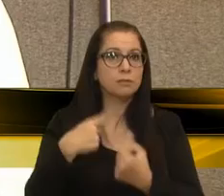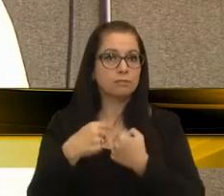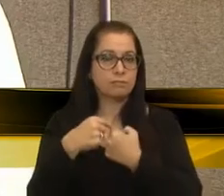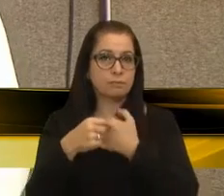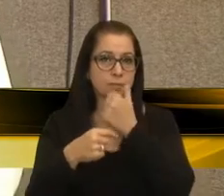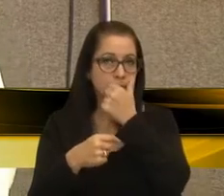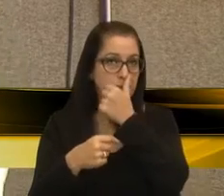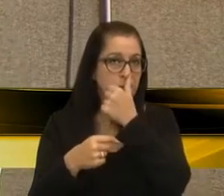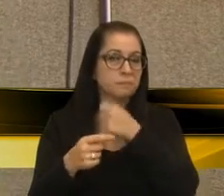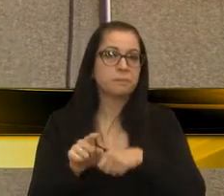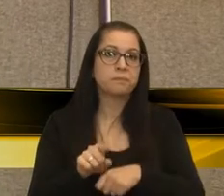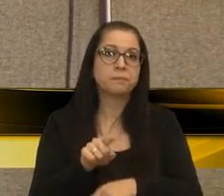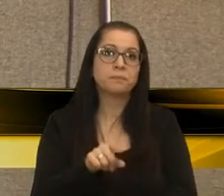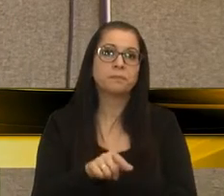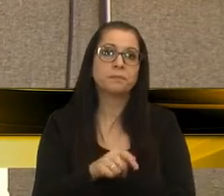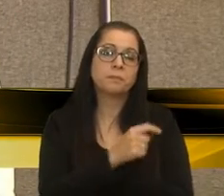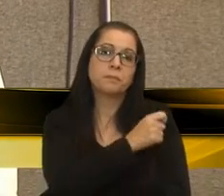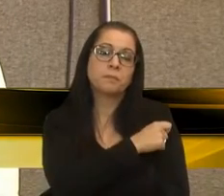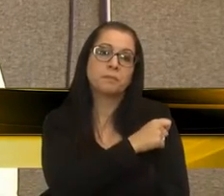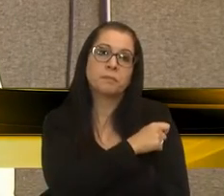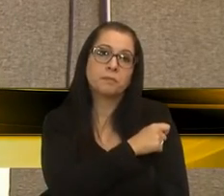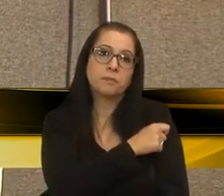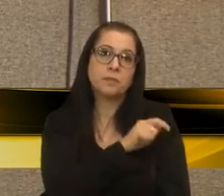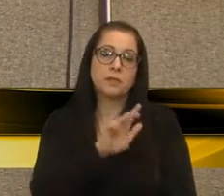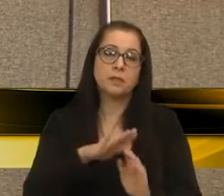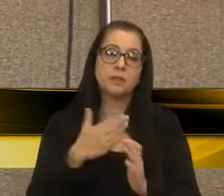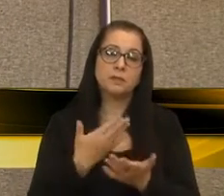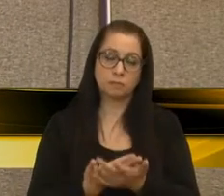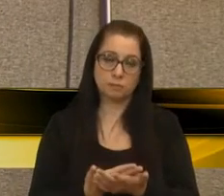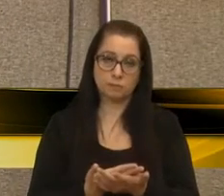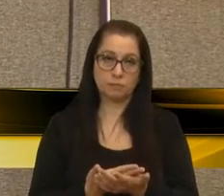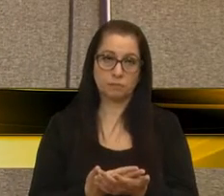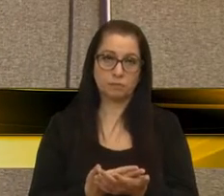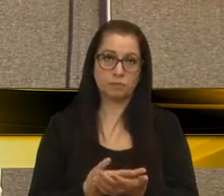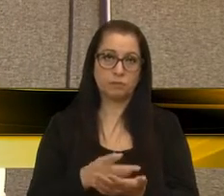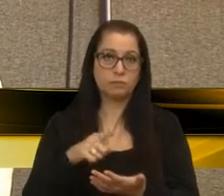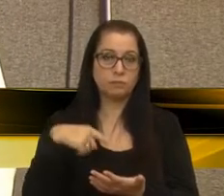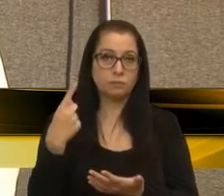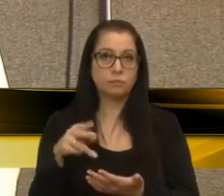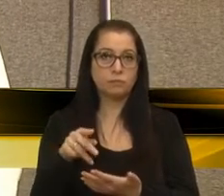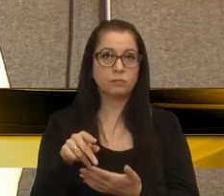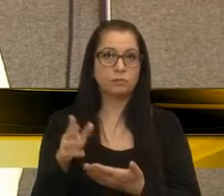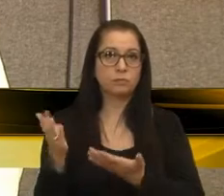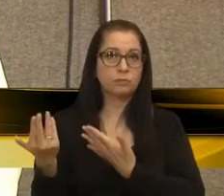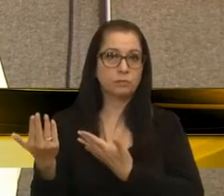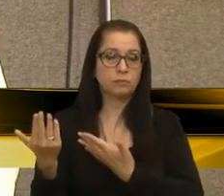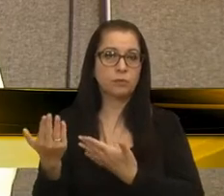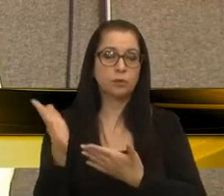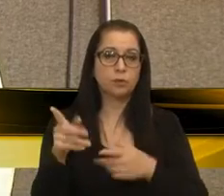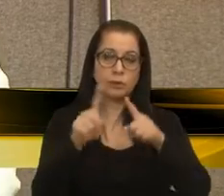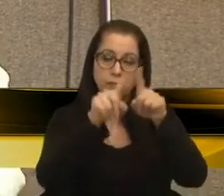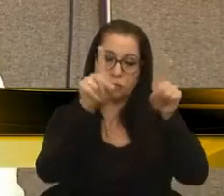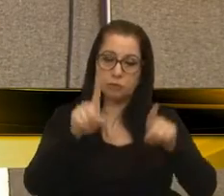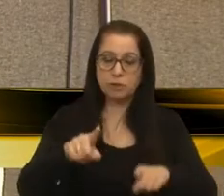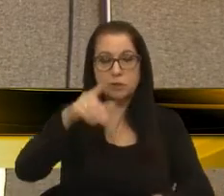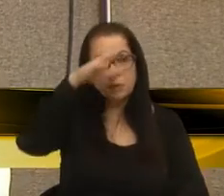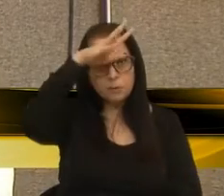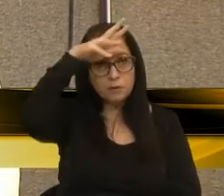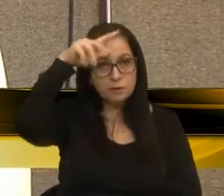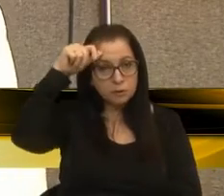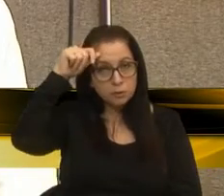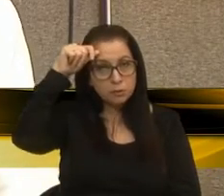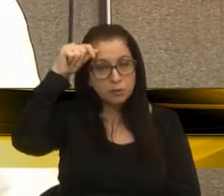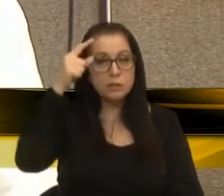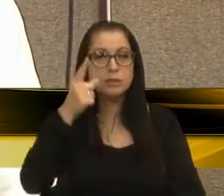município, e é aluna do Melvin Jones. O outro, meu irmão mais novo, hoje é funcionário da prefeitura